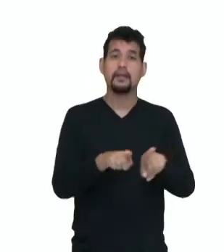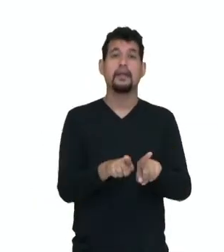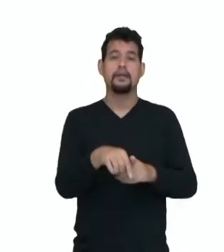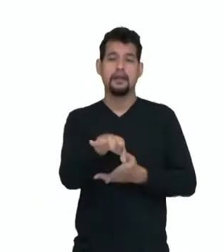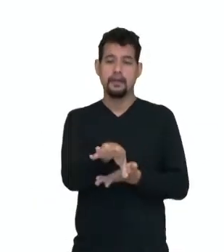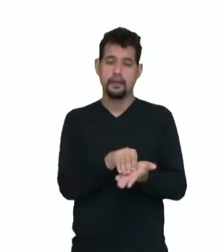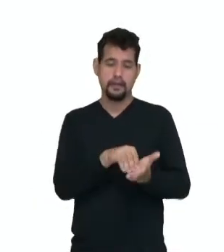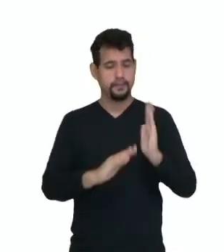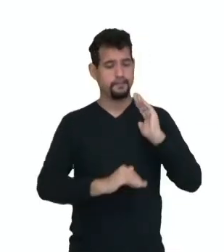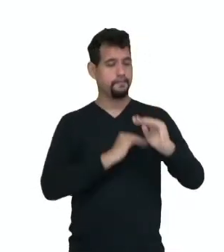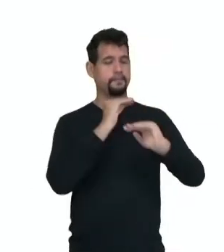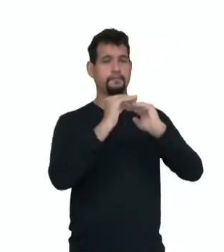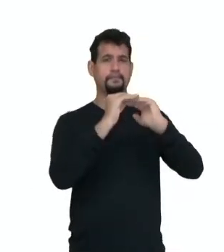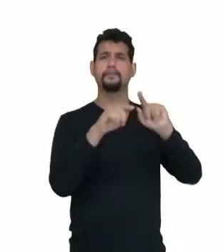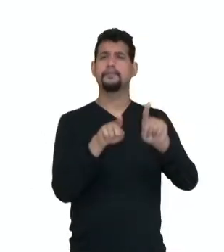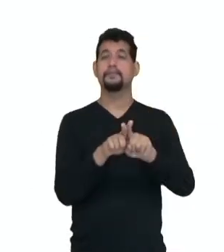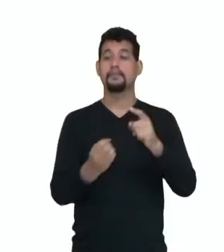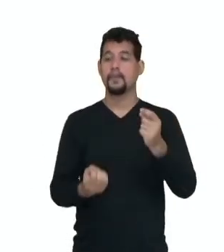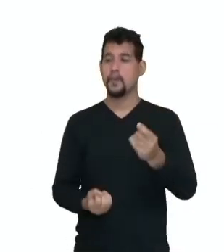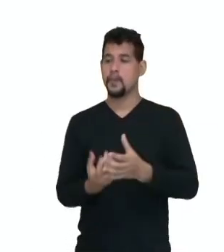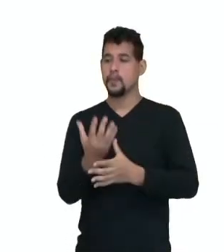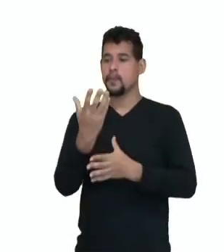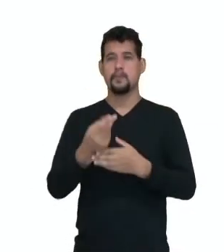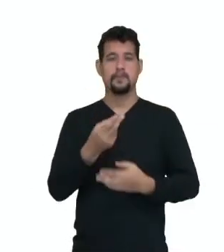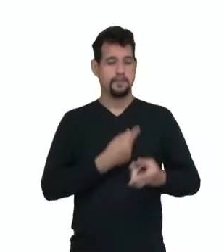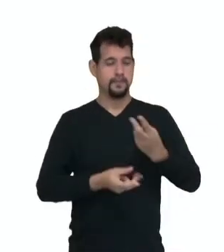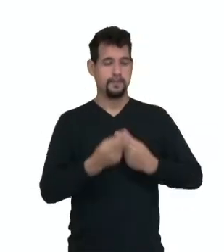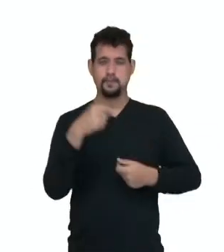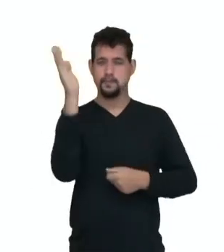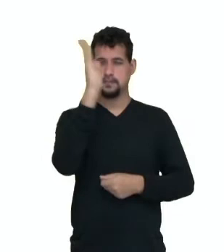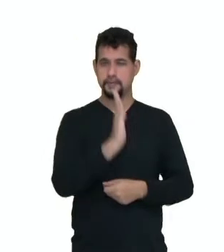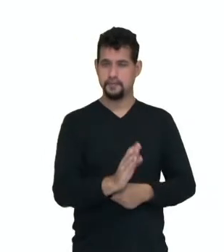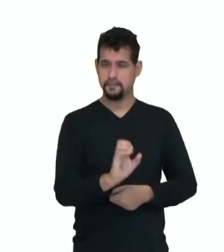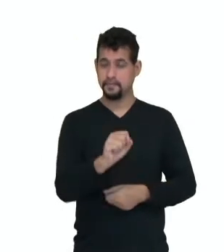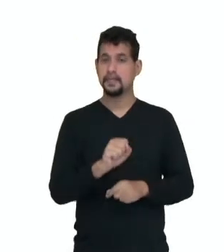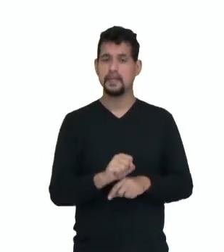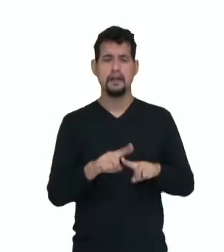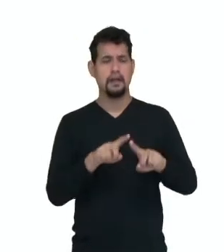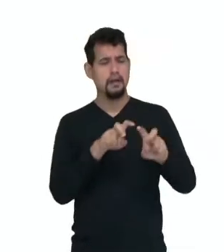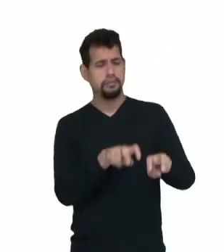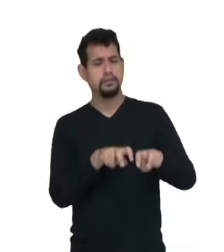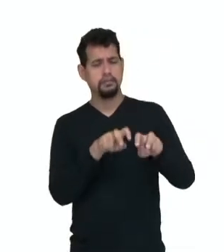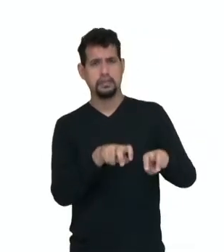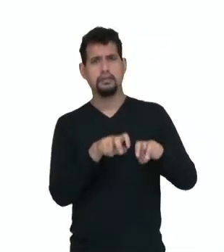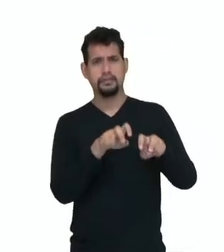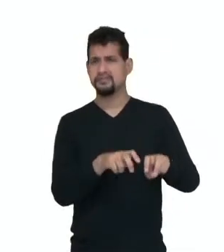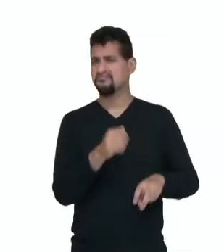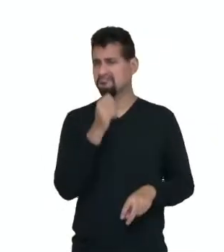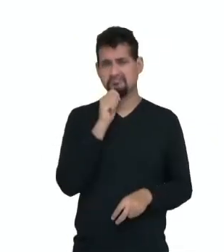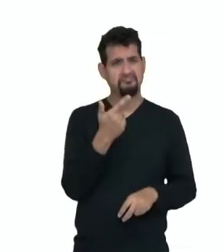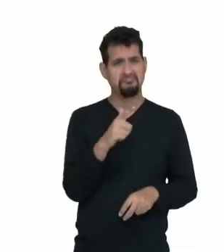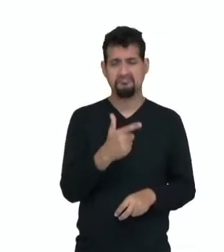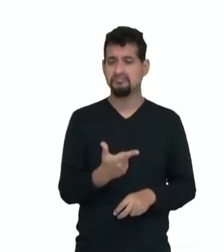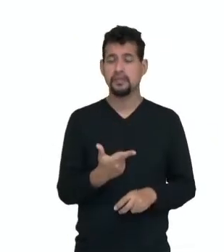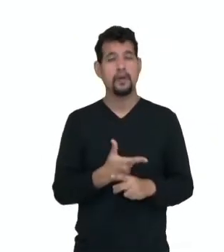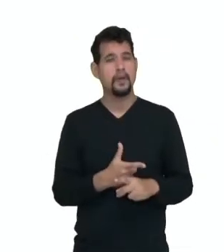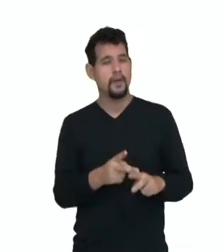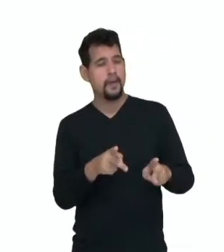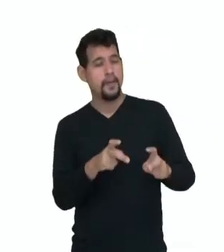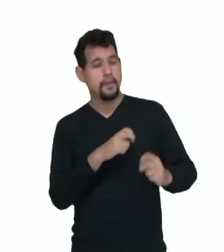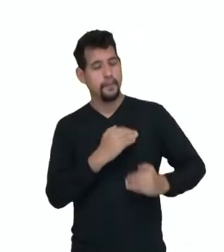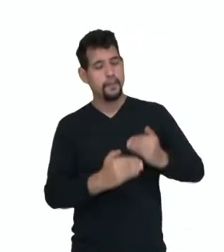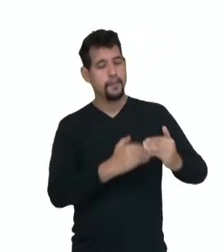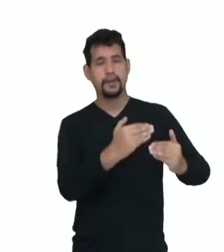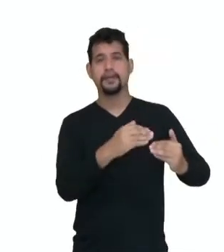de desenvolvimento e crescimento econômico no Brasil. Os agricultores, então, que não tiveram então, condições de acompanhar esse